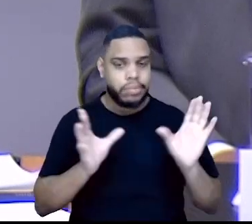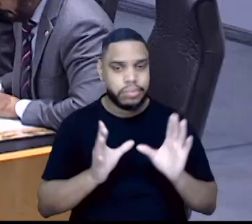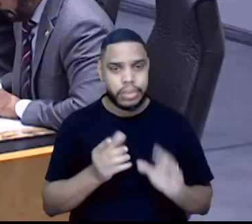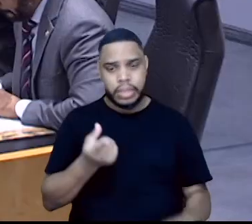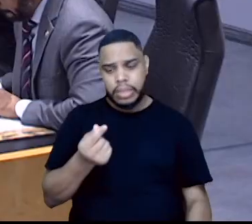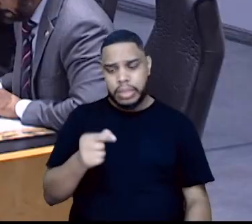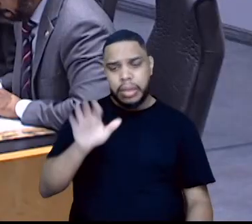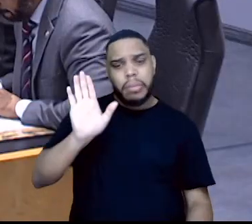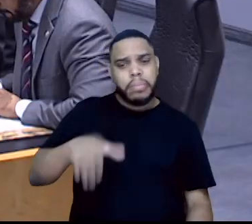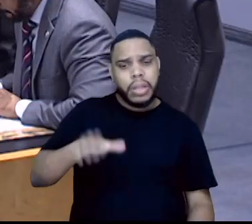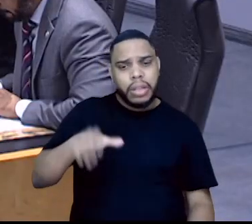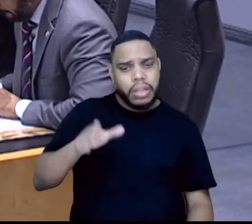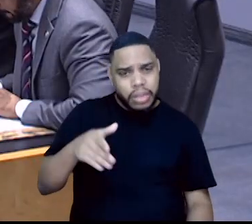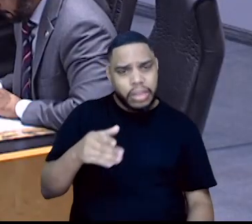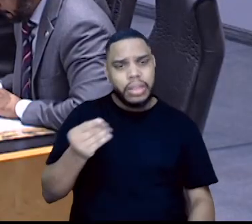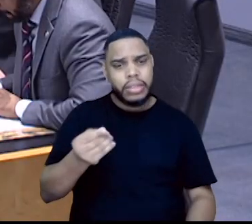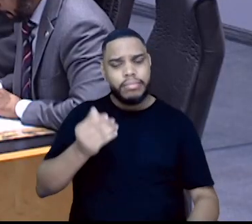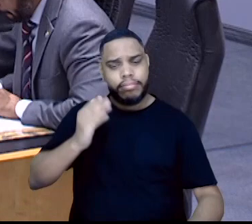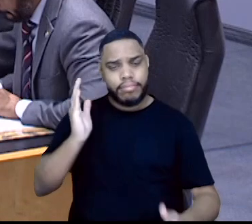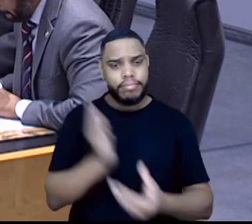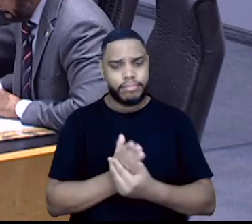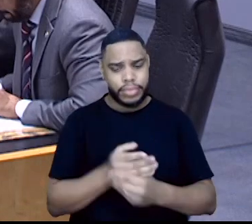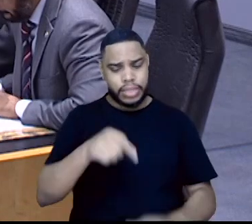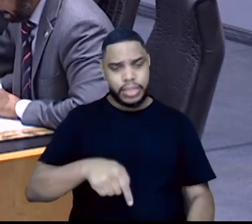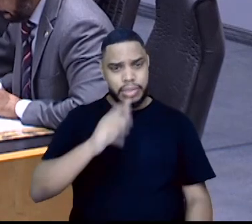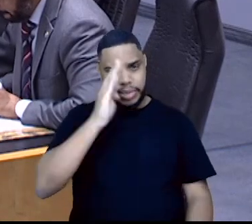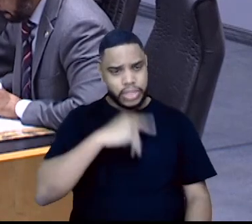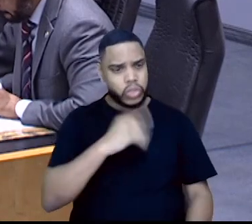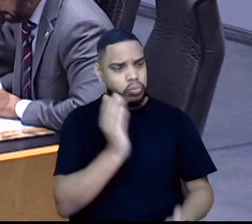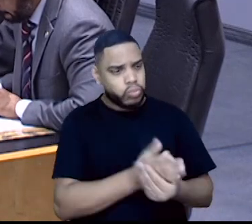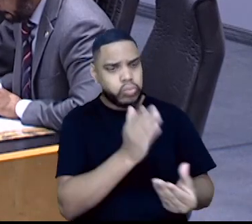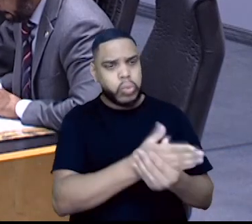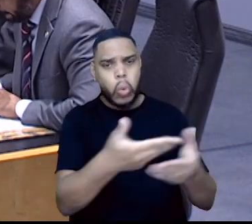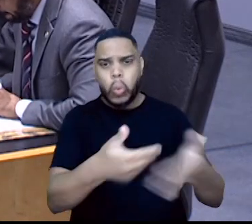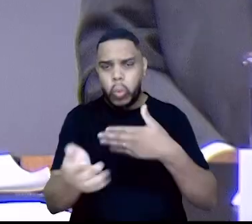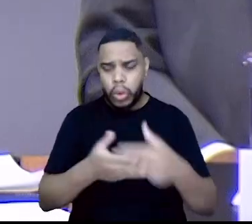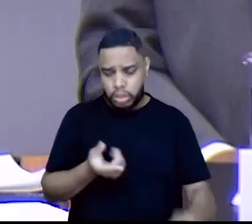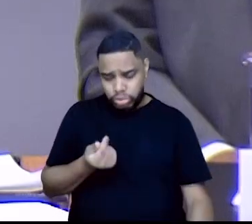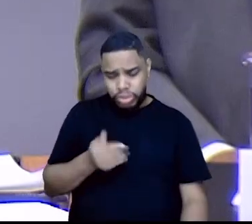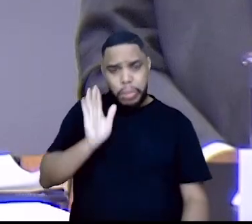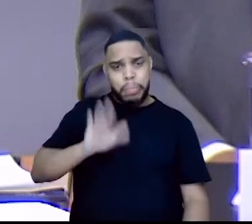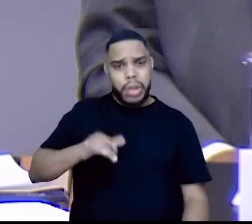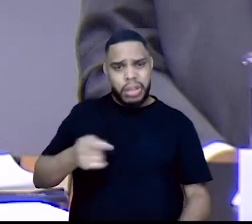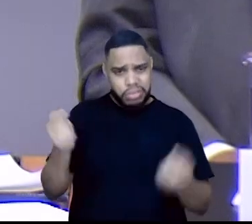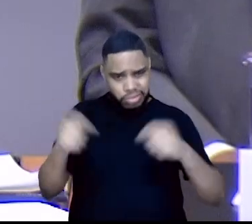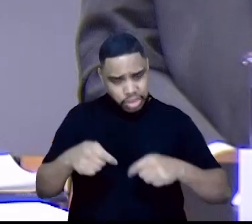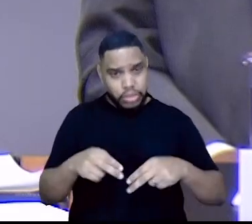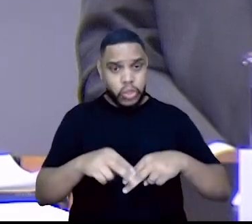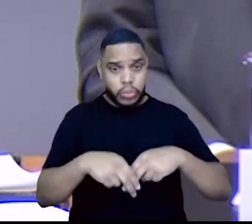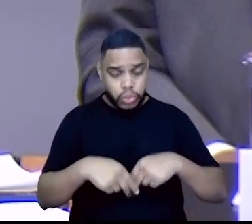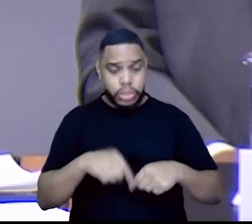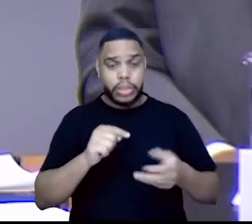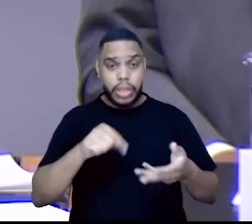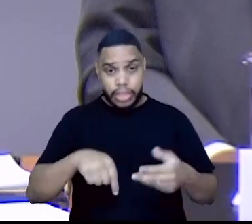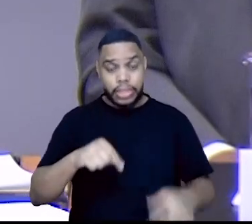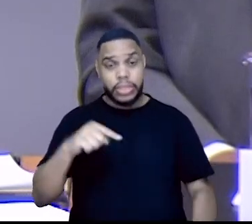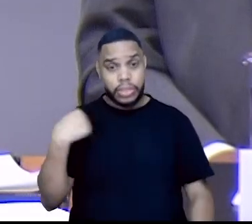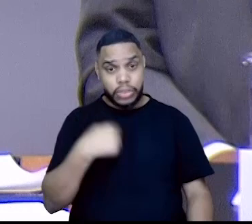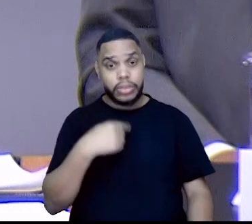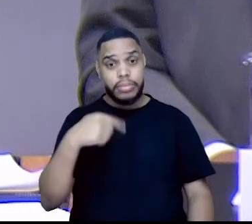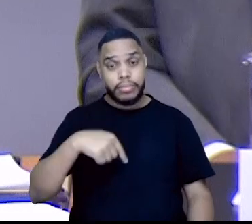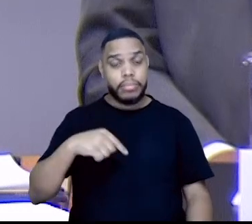barato litigar no Brasil. E, portanto, somando-se todos esses fatores, nós somos recordistas